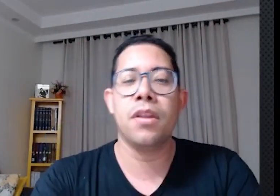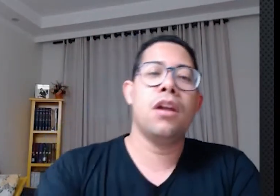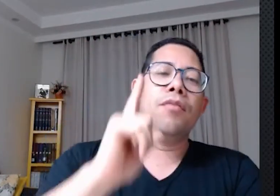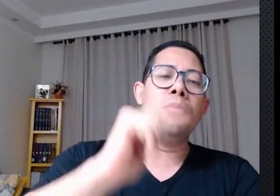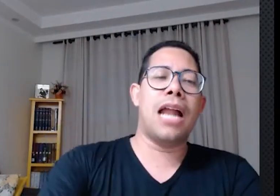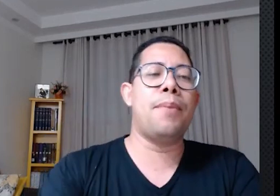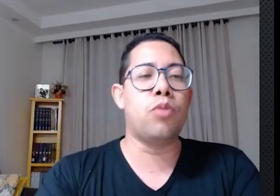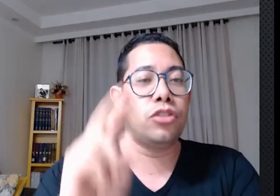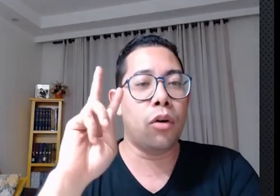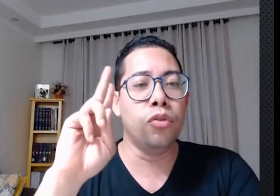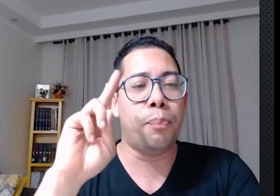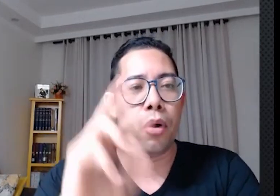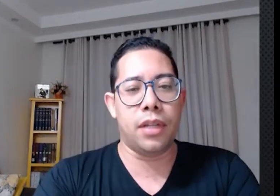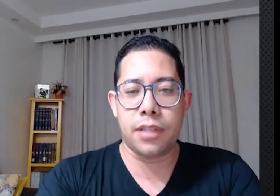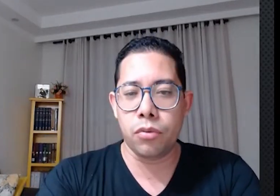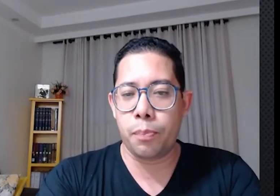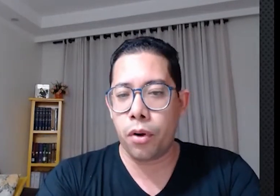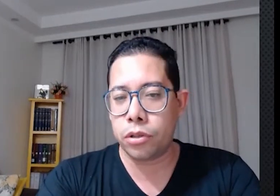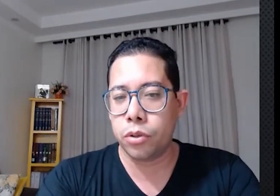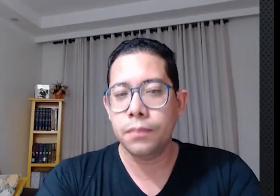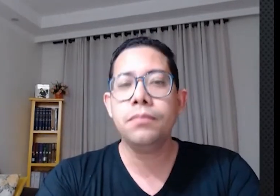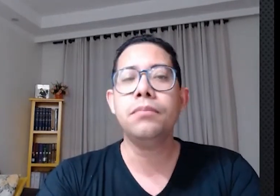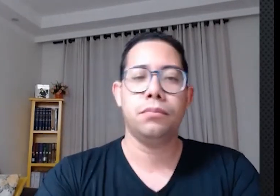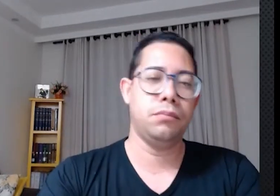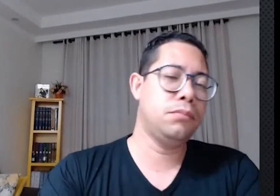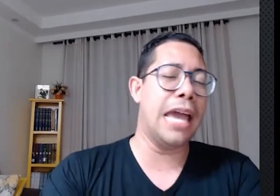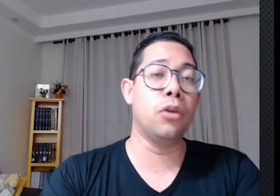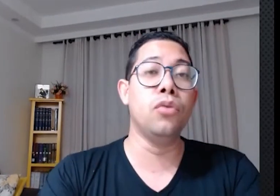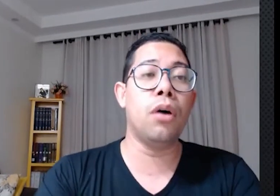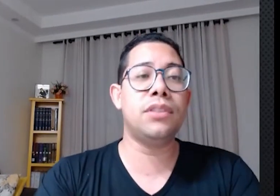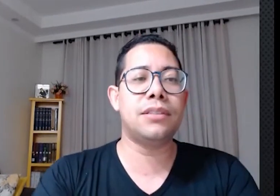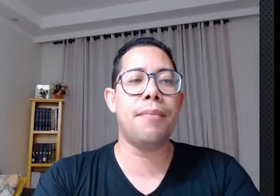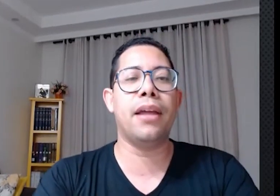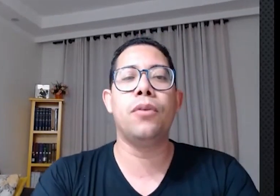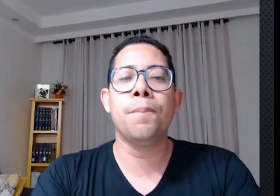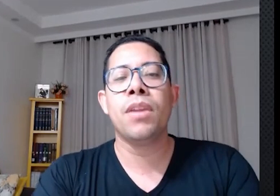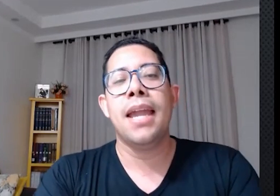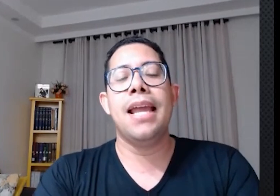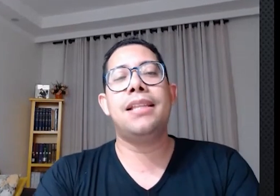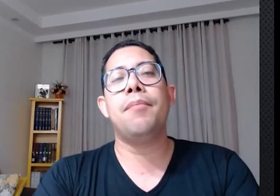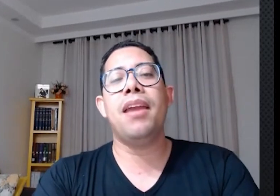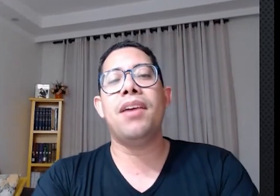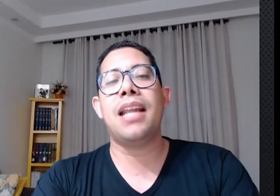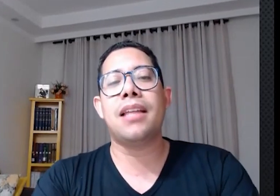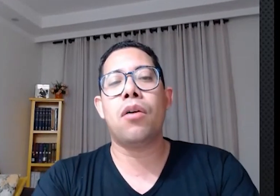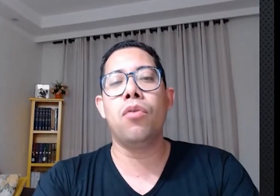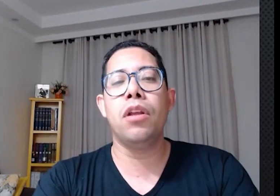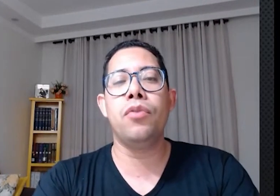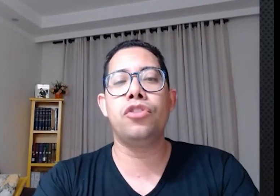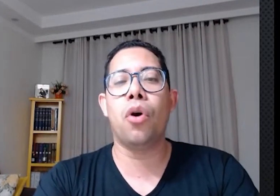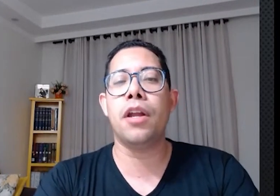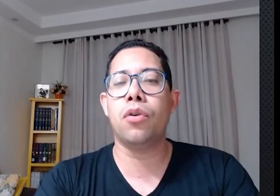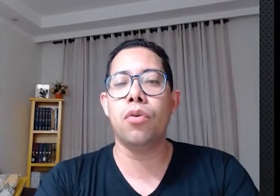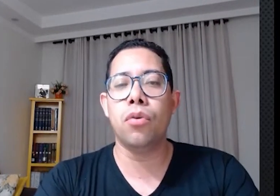beleza? Vamos lá, pessoal, segundo ponto, hein? Segundo ponto é que o Novo Testamento, ele também vai tratar com o